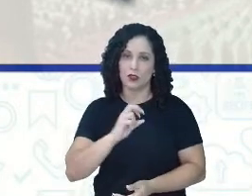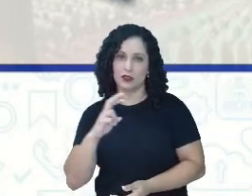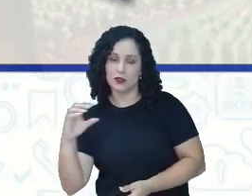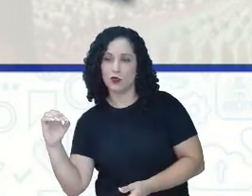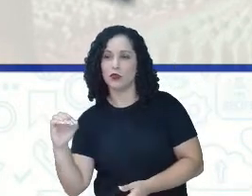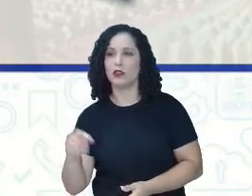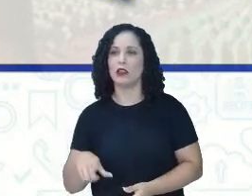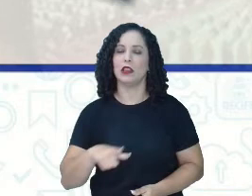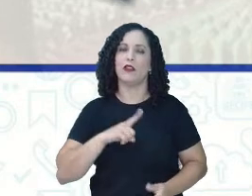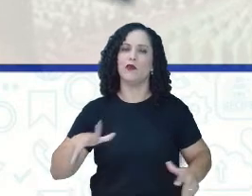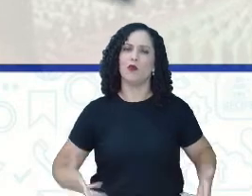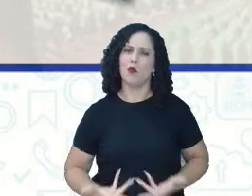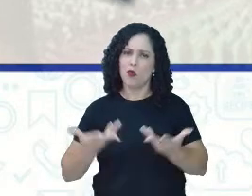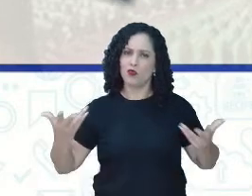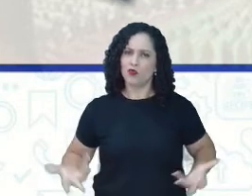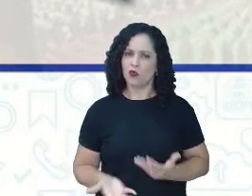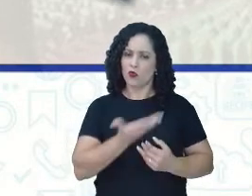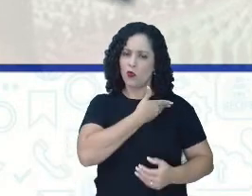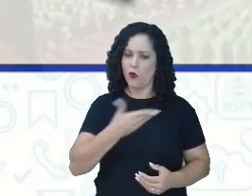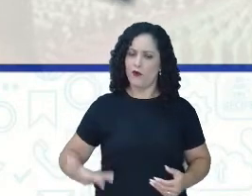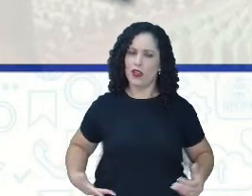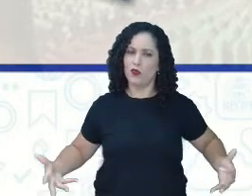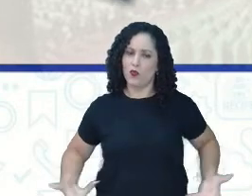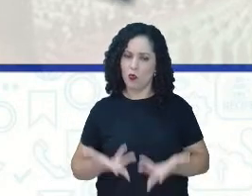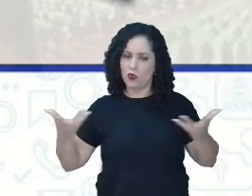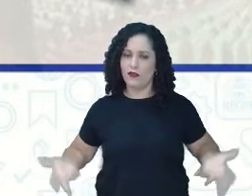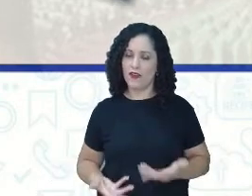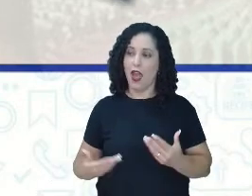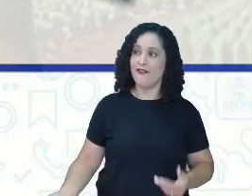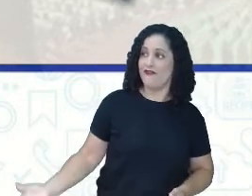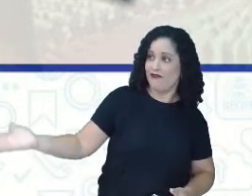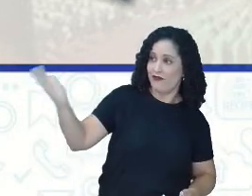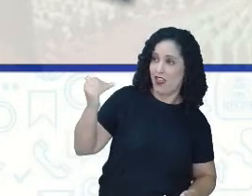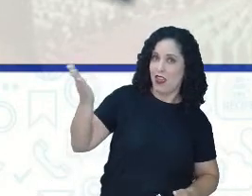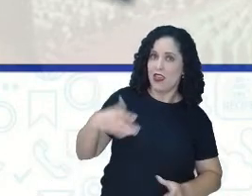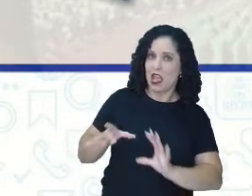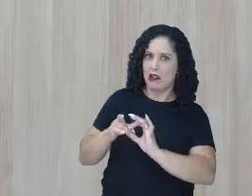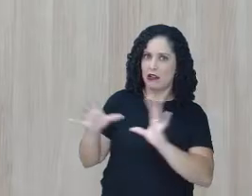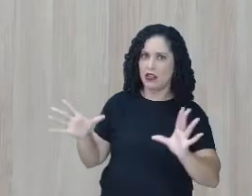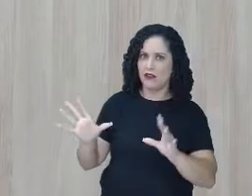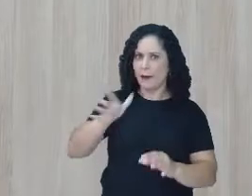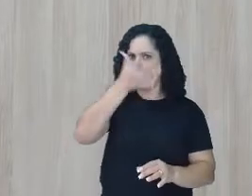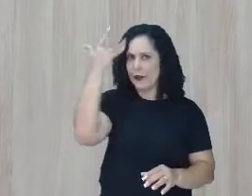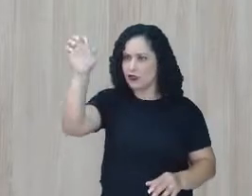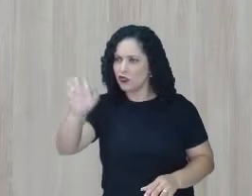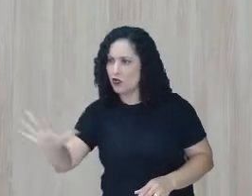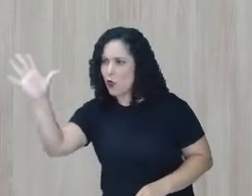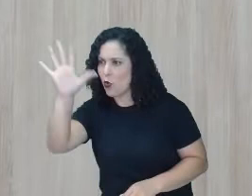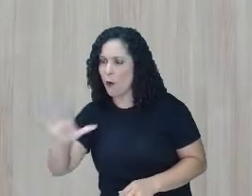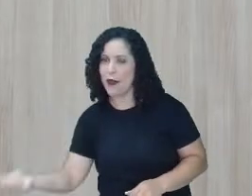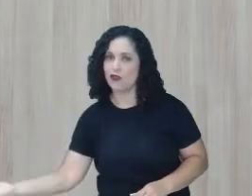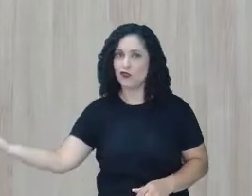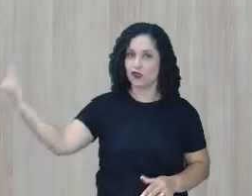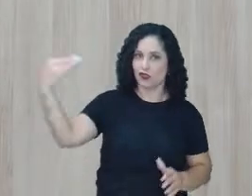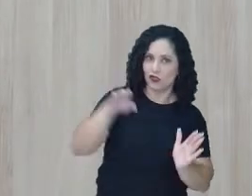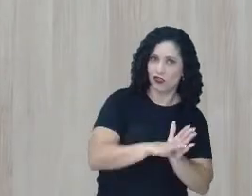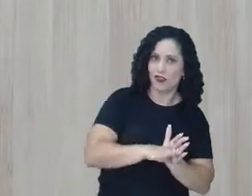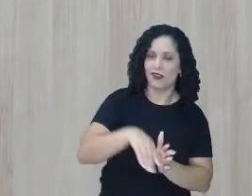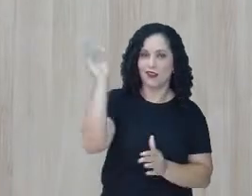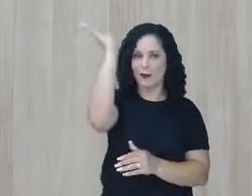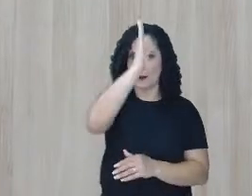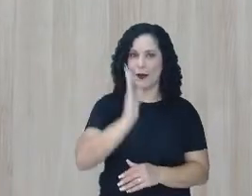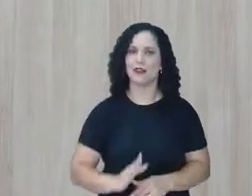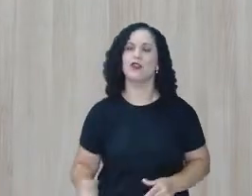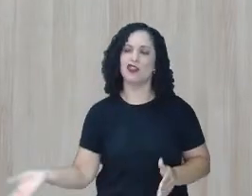inclusive público, de financiamento da vinda de europeus, né, para o Brasil. Aí vieram